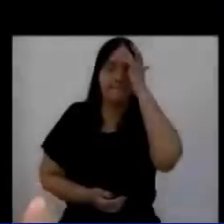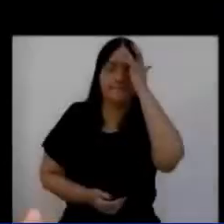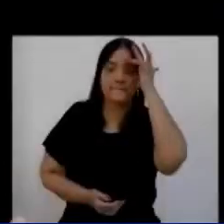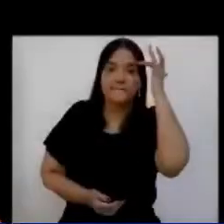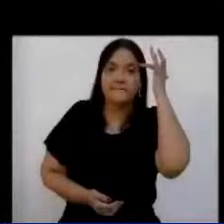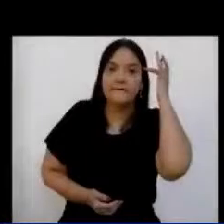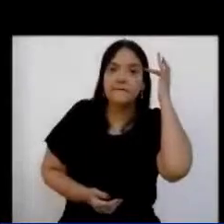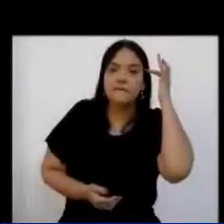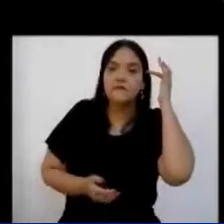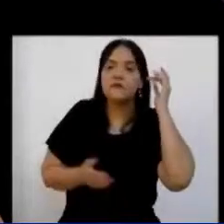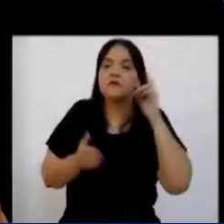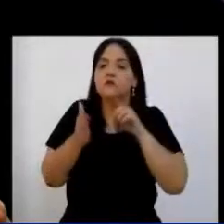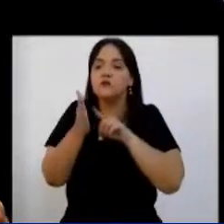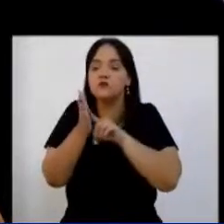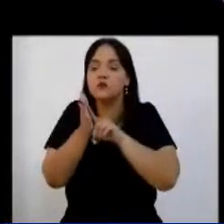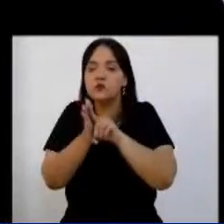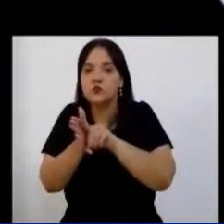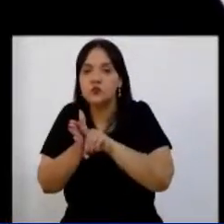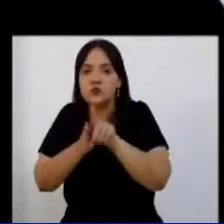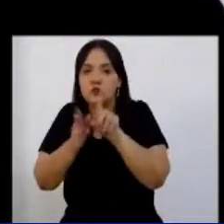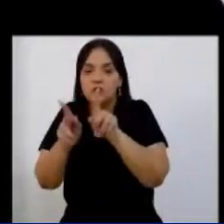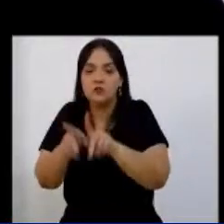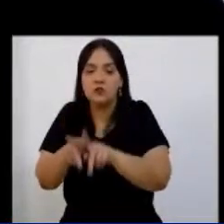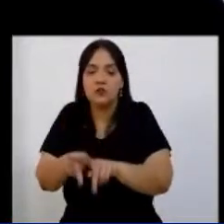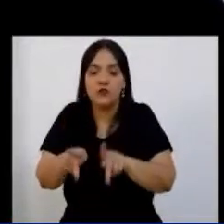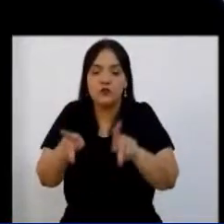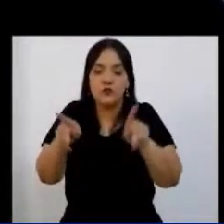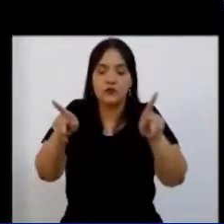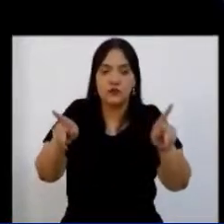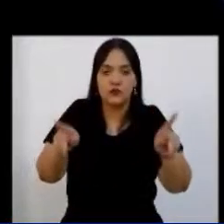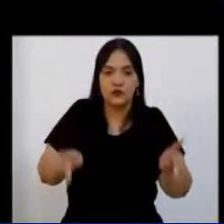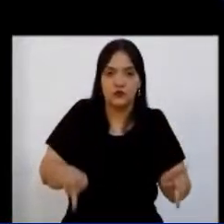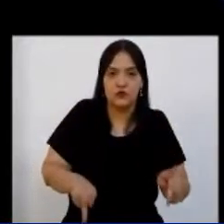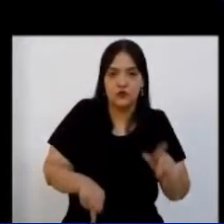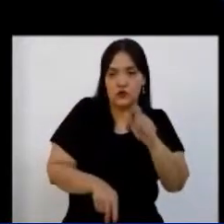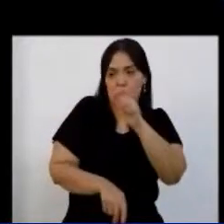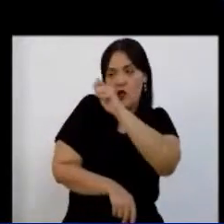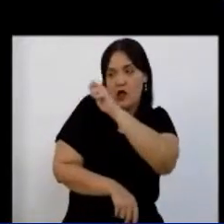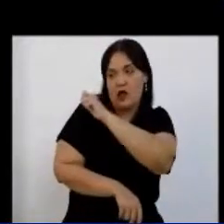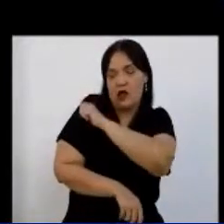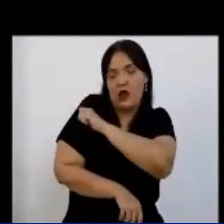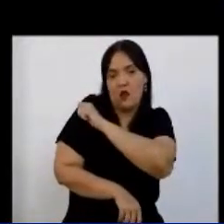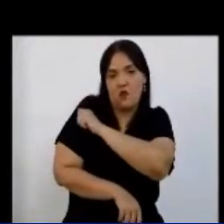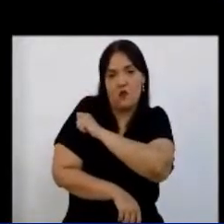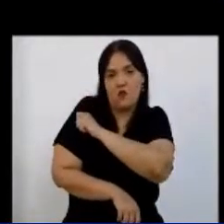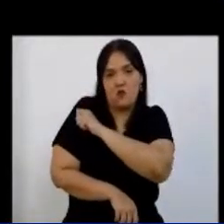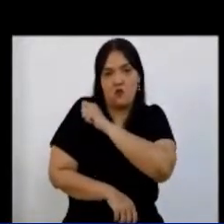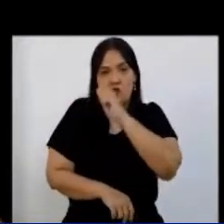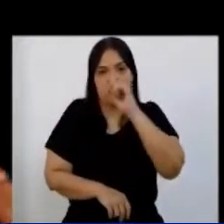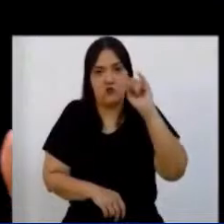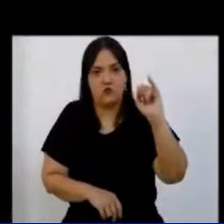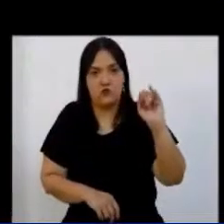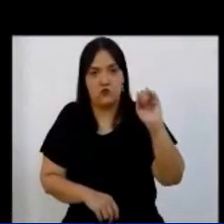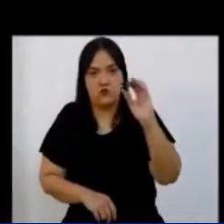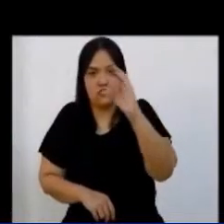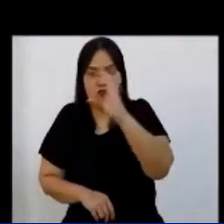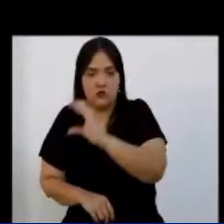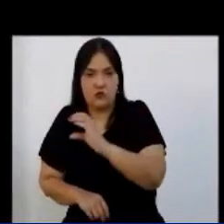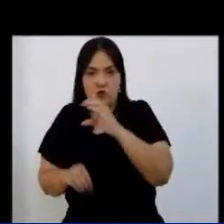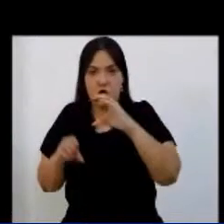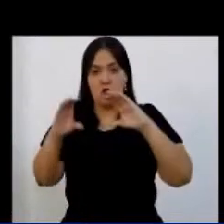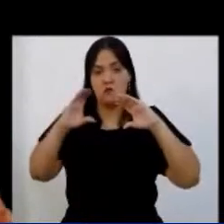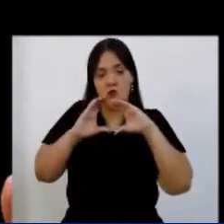Para os pesquisadores, para os alunos, a iniciação científica, para a comunidade